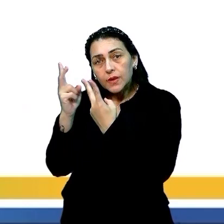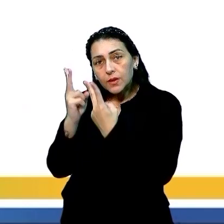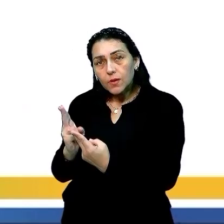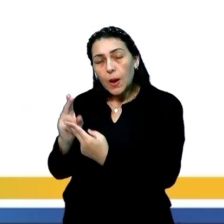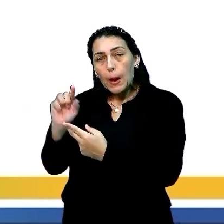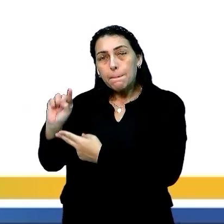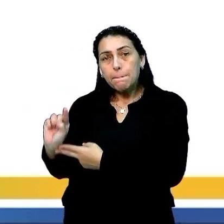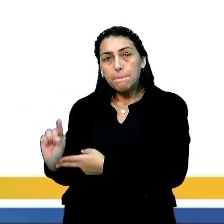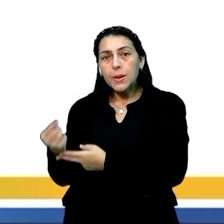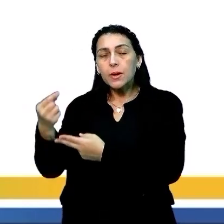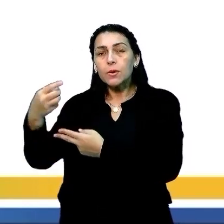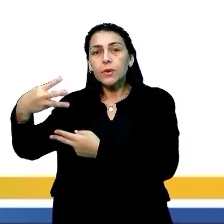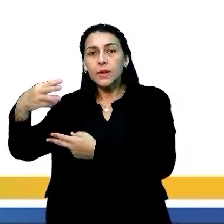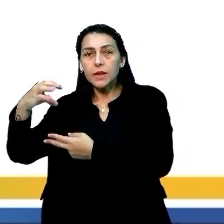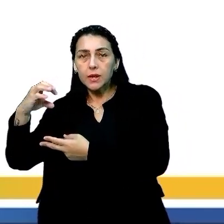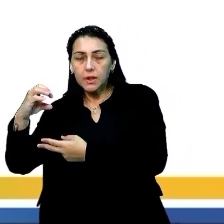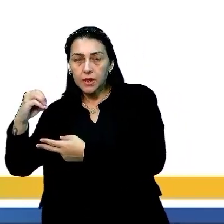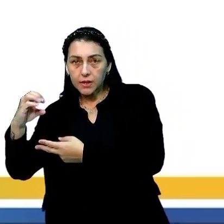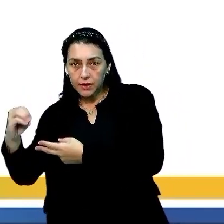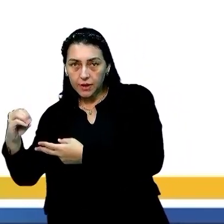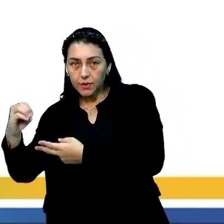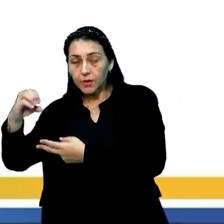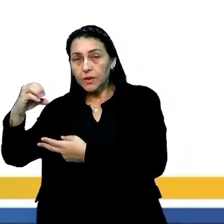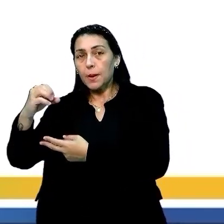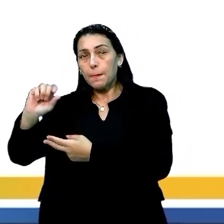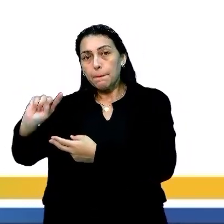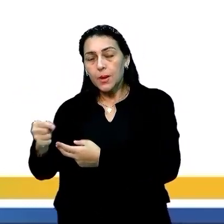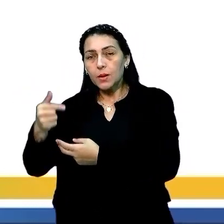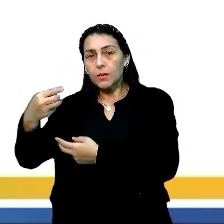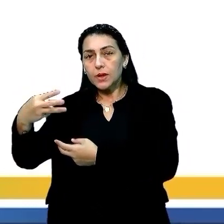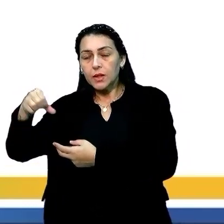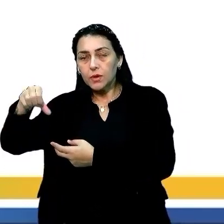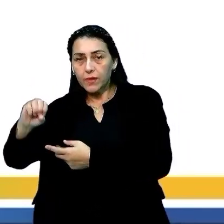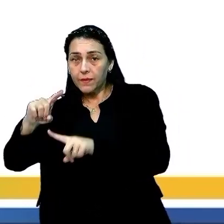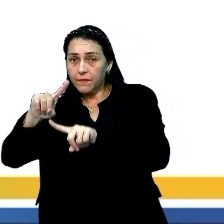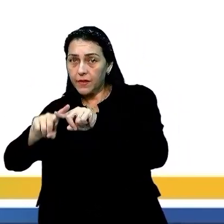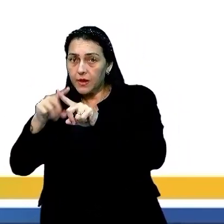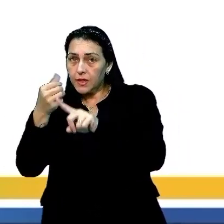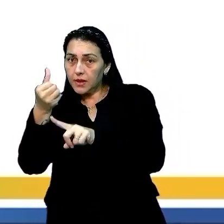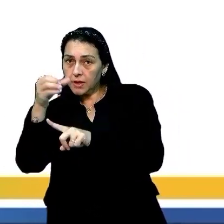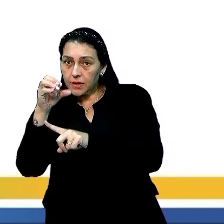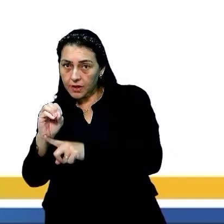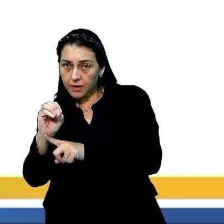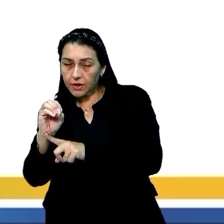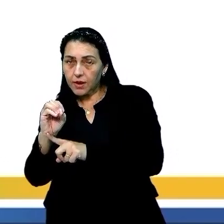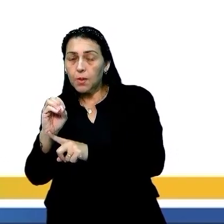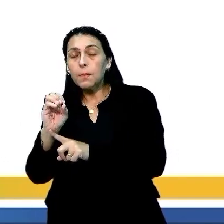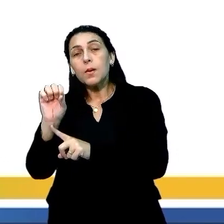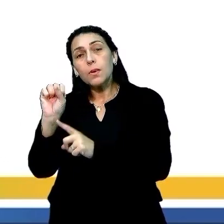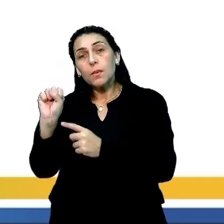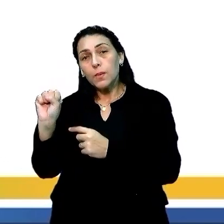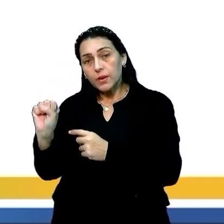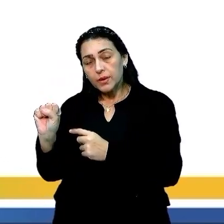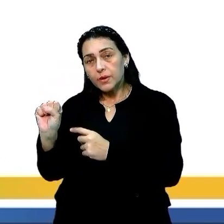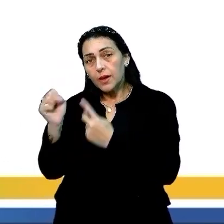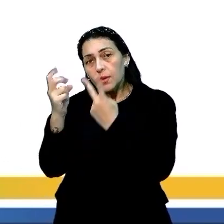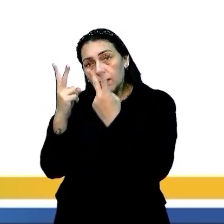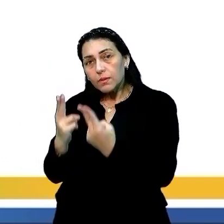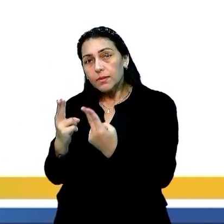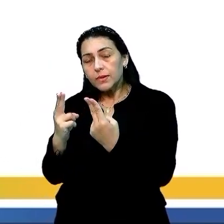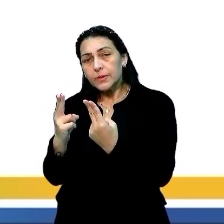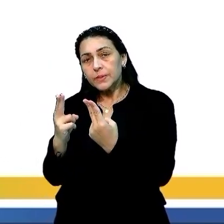a 1.300, tá? E 90 vezes 60. Então, o meu S aí é